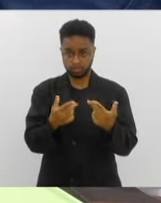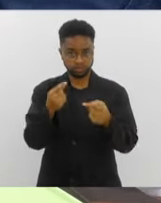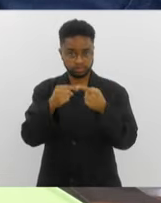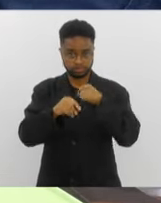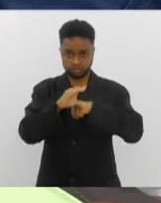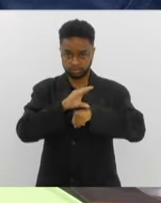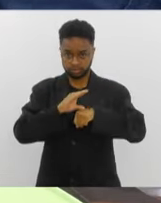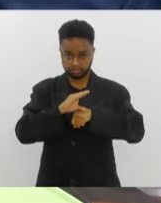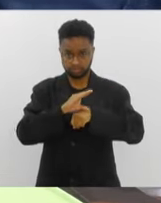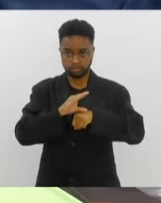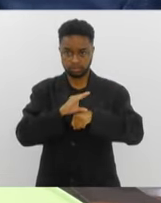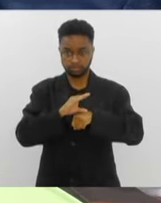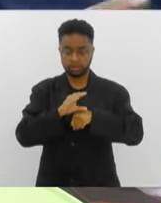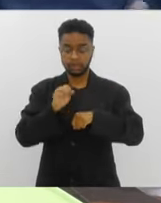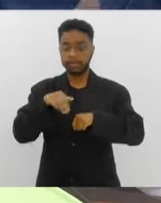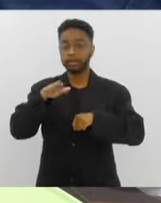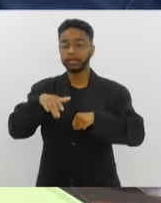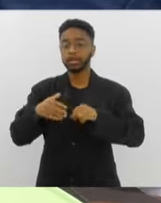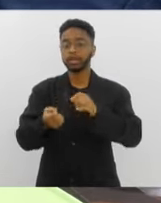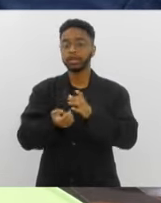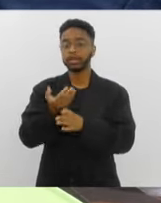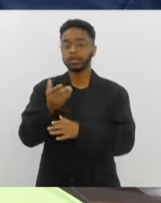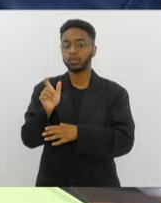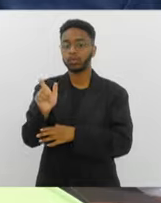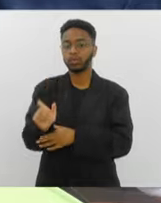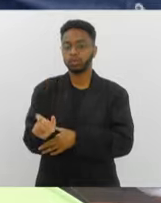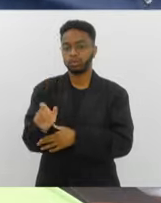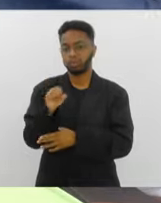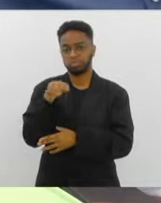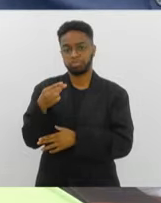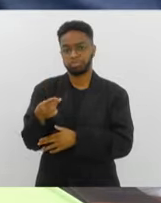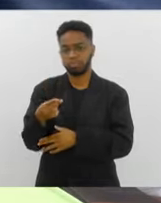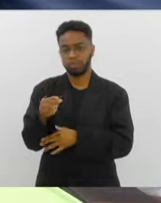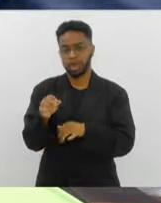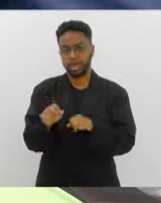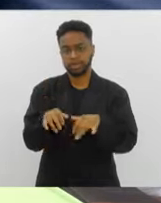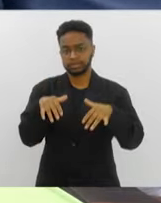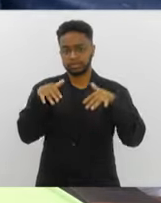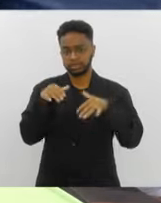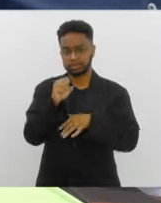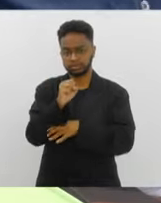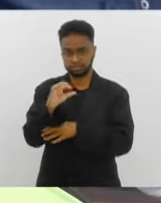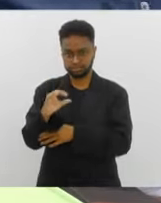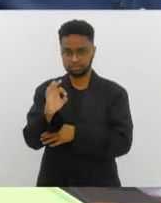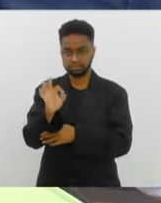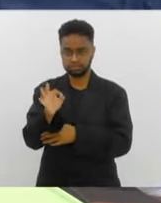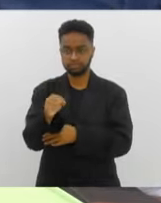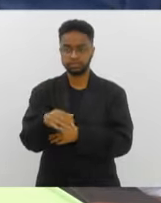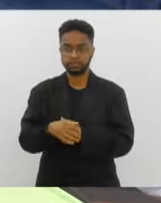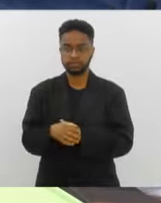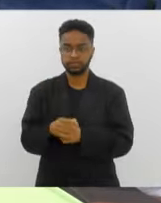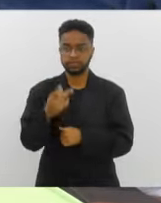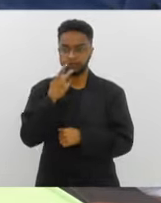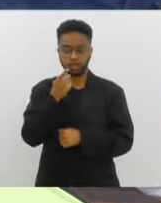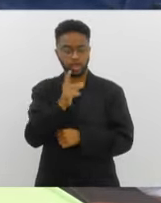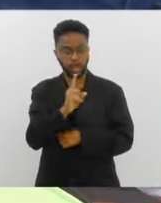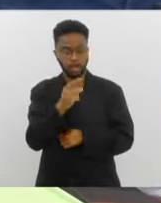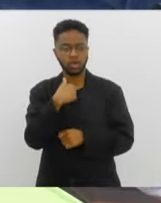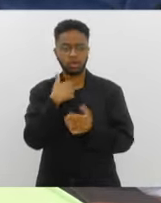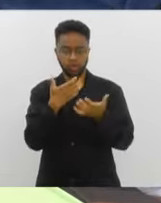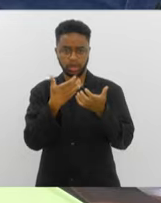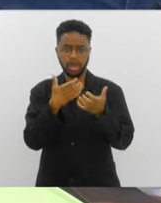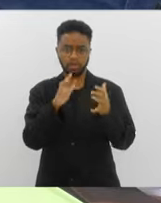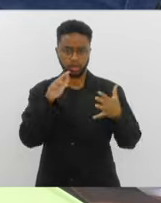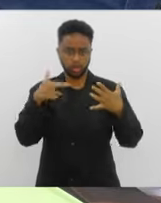inconstitucional. Quem fez a lei, a Assembleia, lá de Santa Catarina, falou, não, espera aí, eu quero